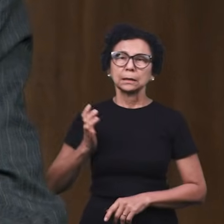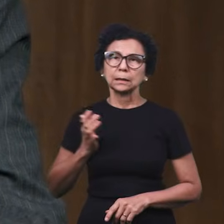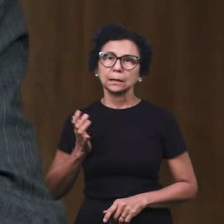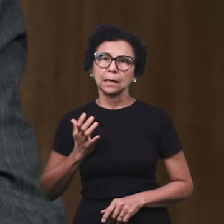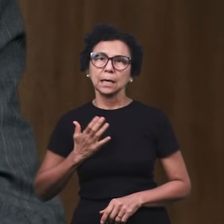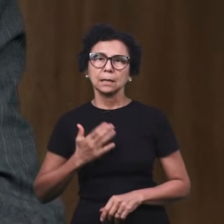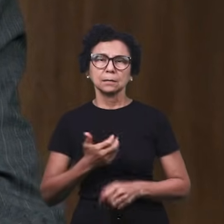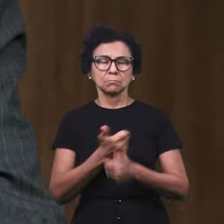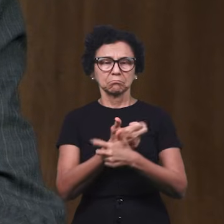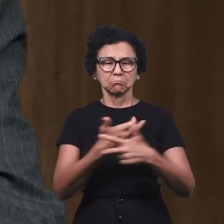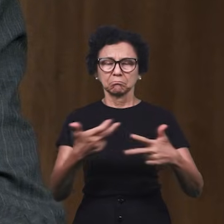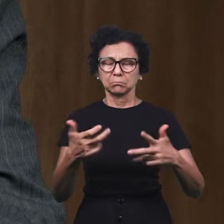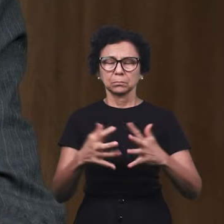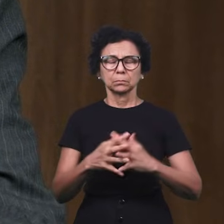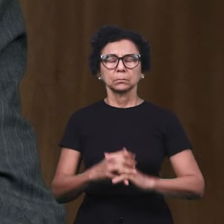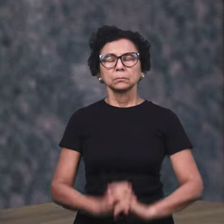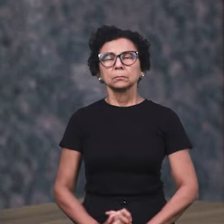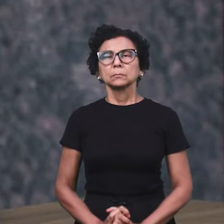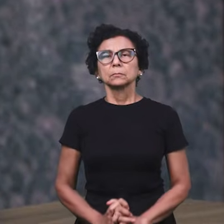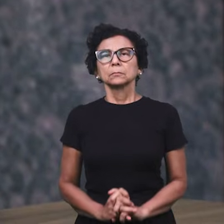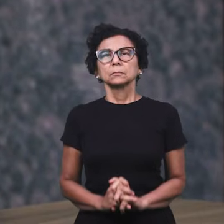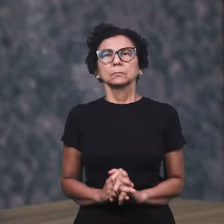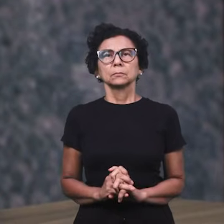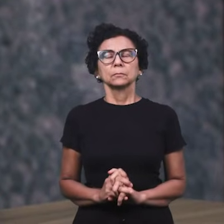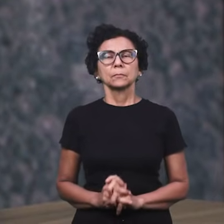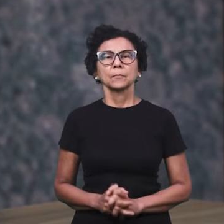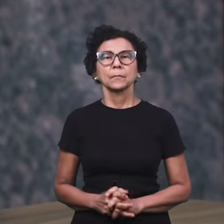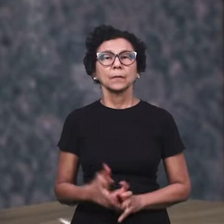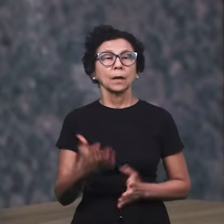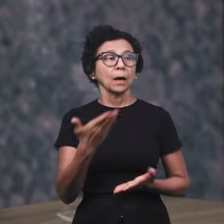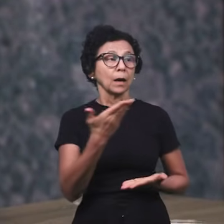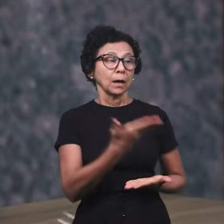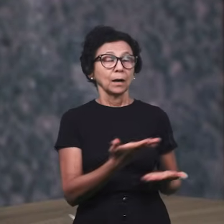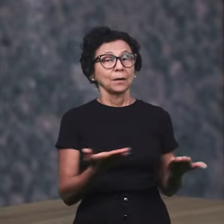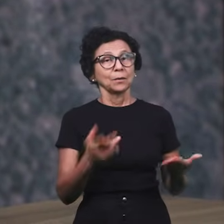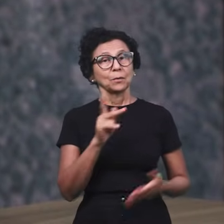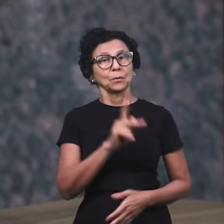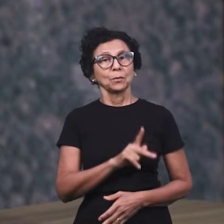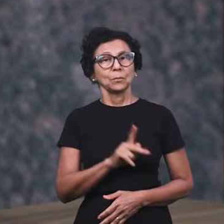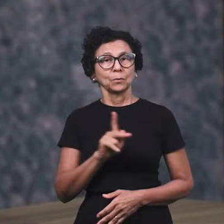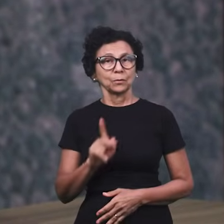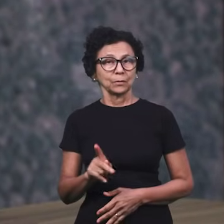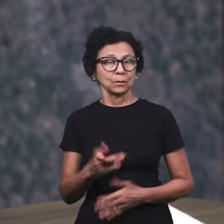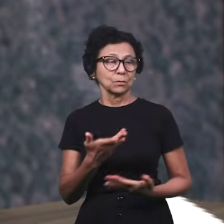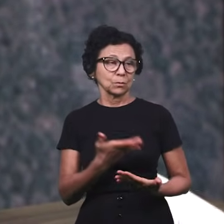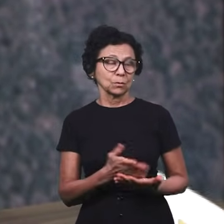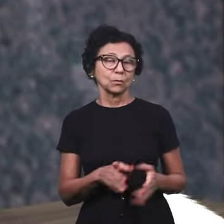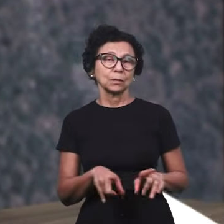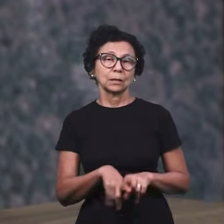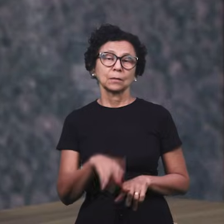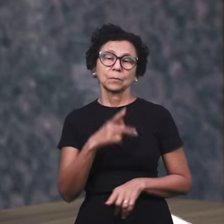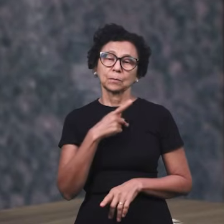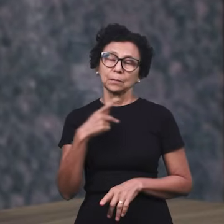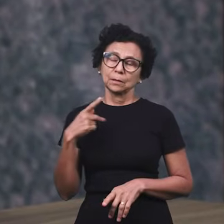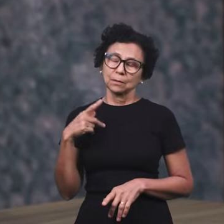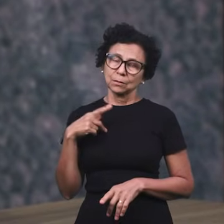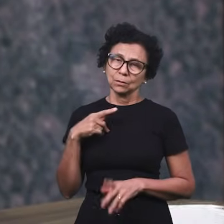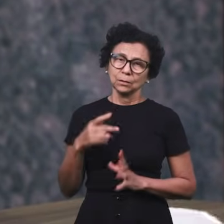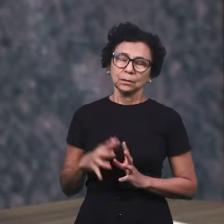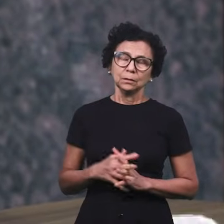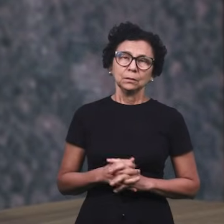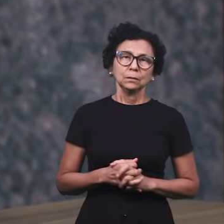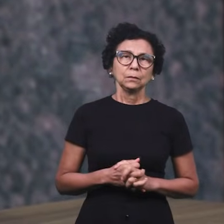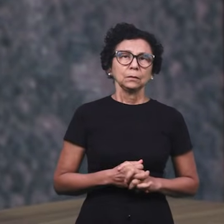sobre a Era dos Descobrimentos. Amém, pastor Antônio Carlos. Meus amados irmãos, nós estamos traçando